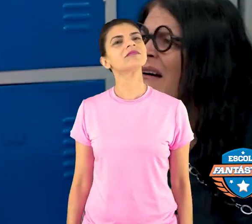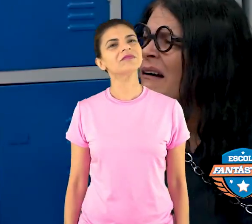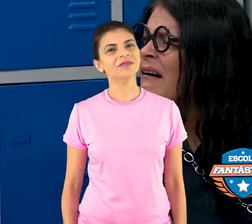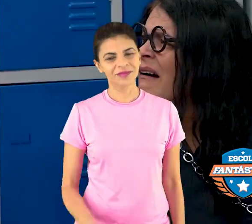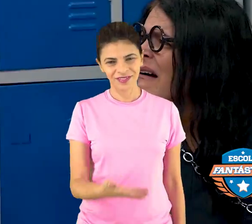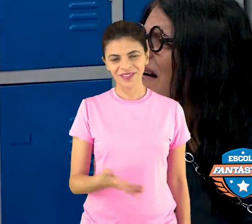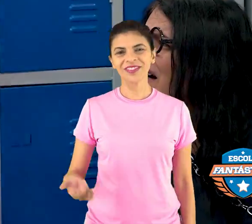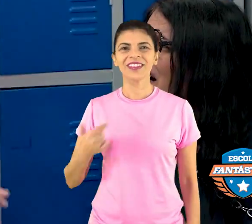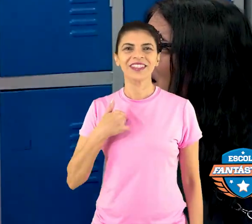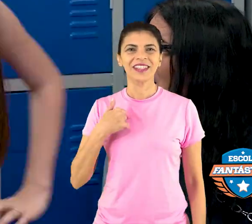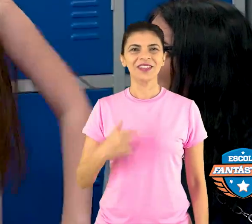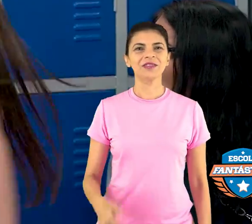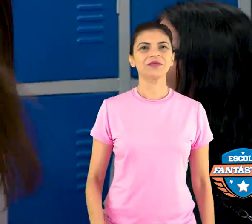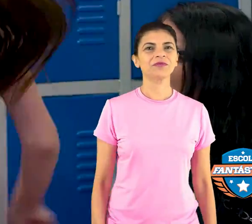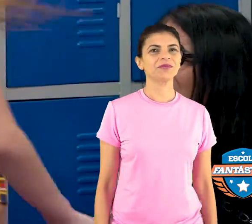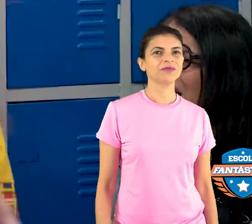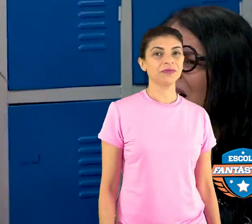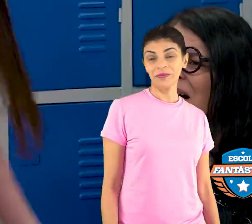Agora vou eu.